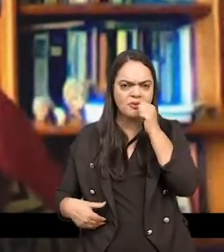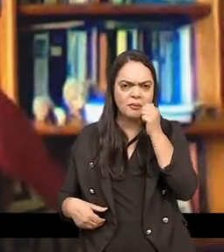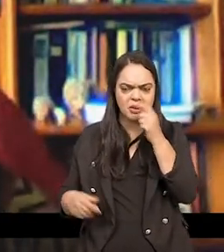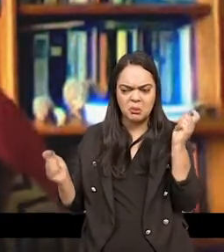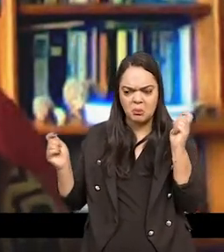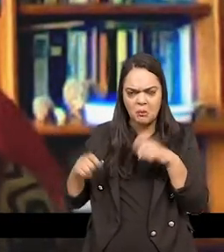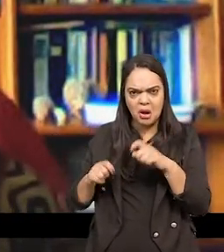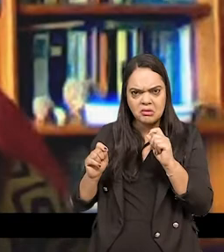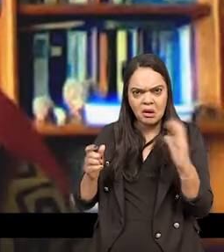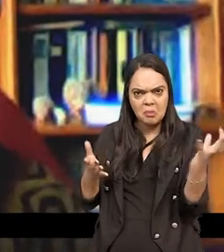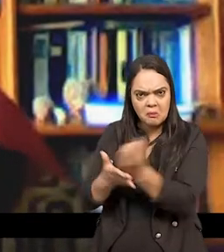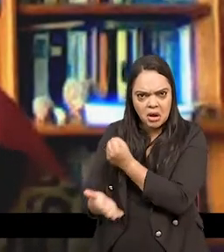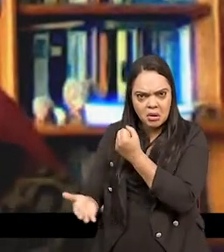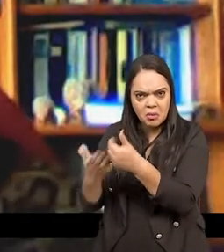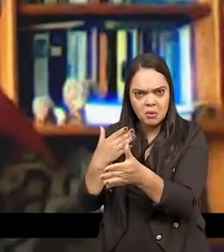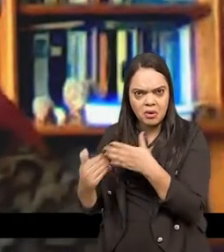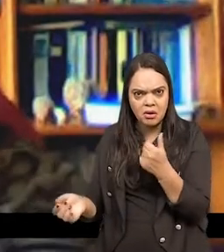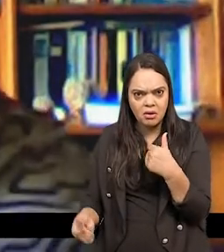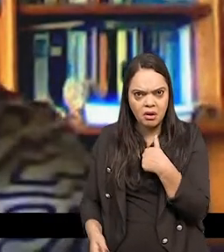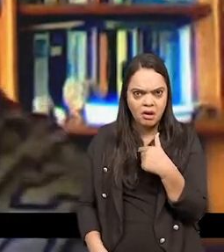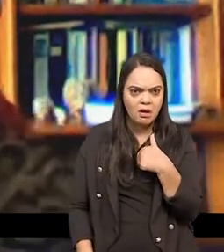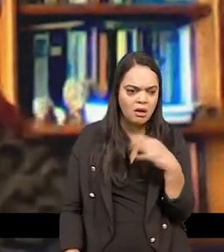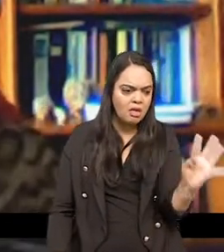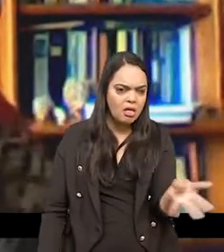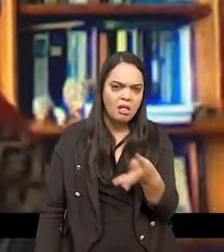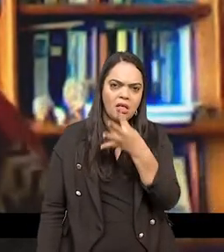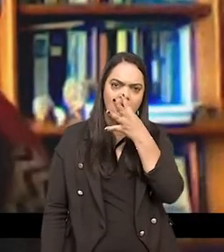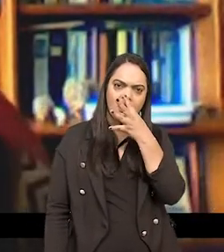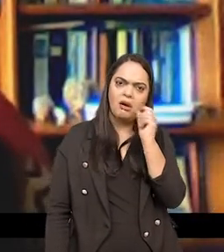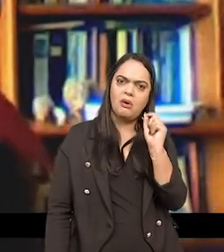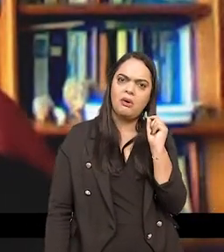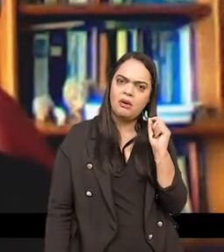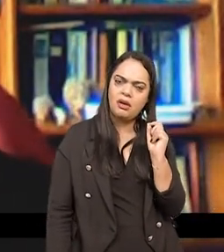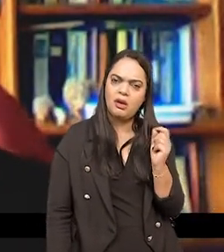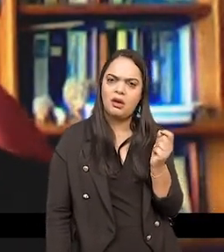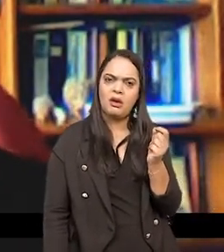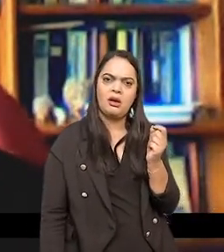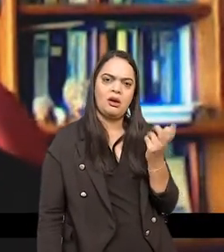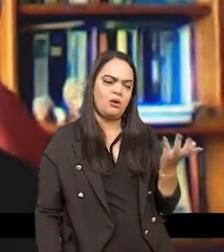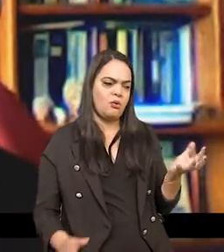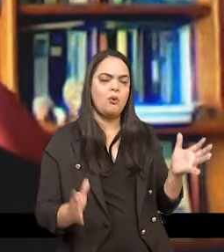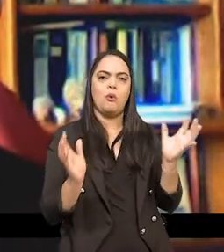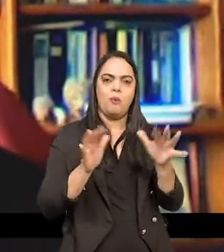caso, eu fiquei estarrecida com o movimento feminista da PUC, se envolveu também e tal.